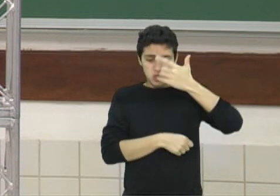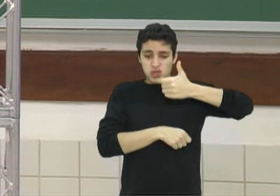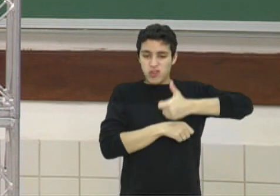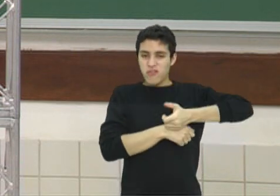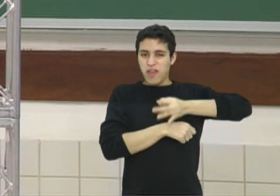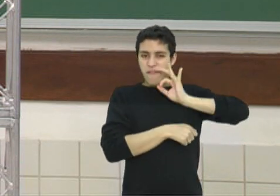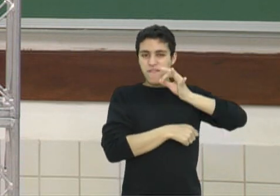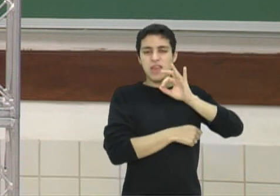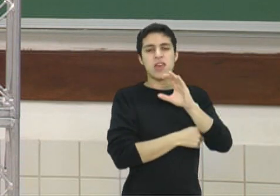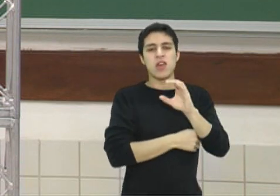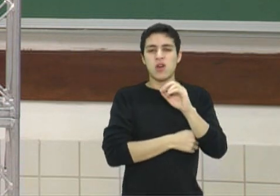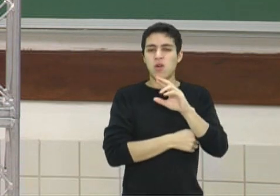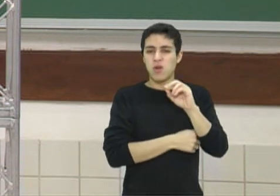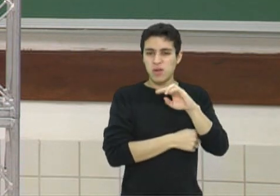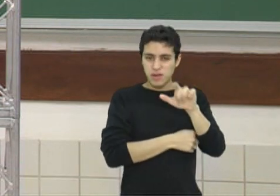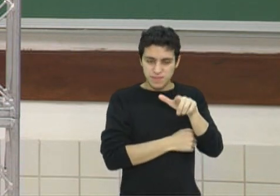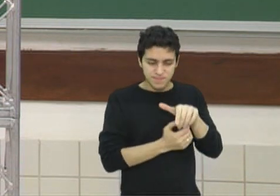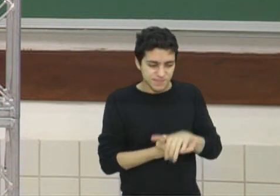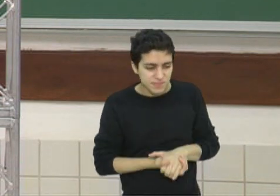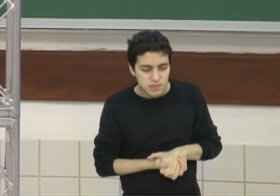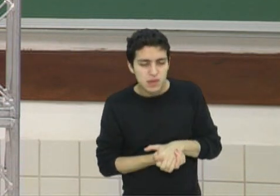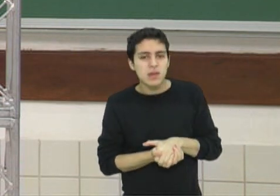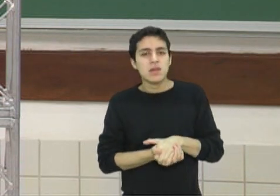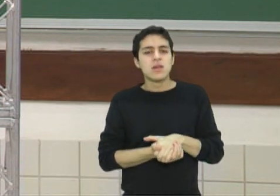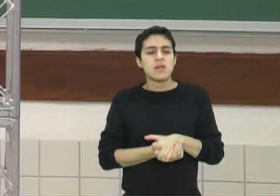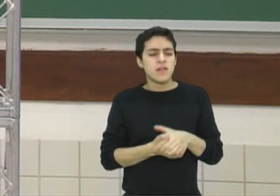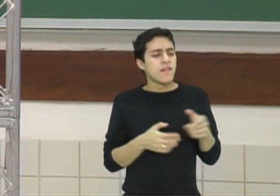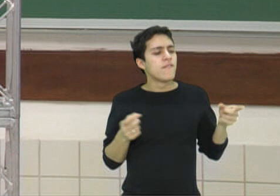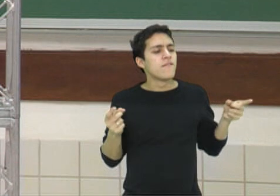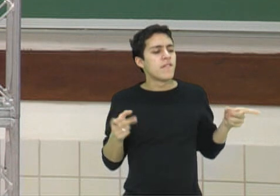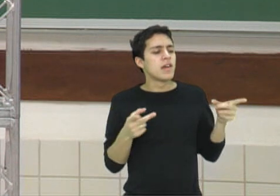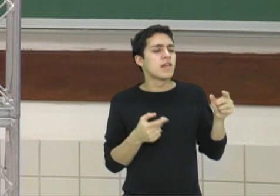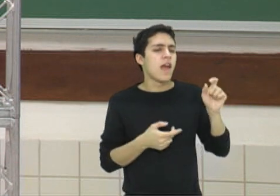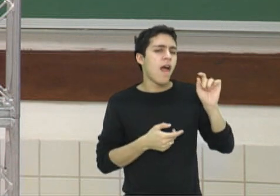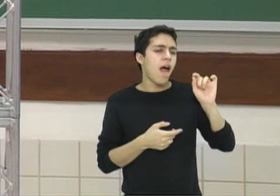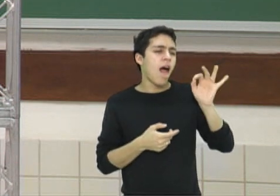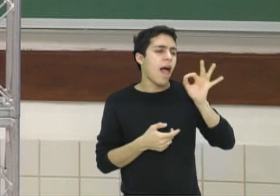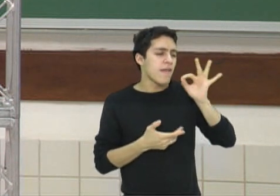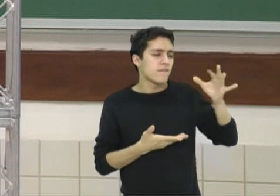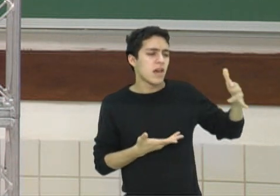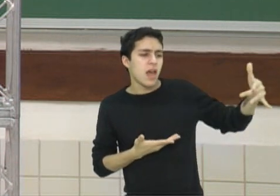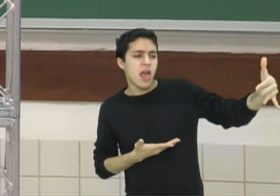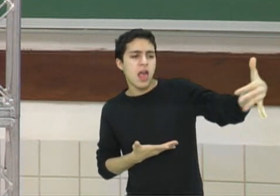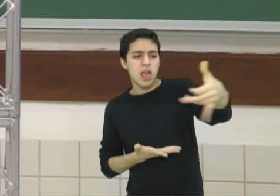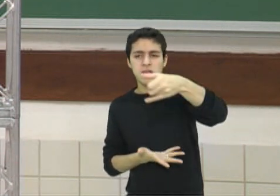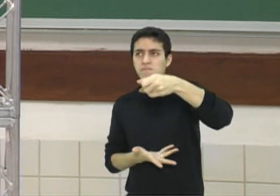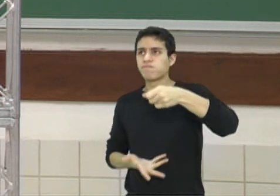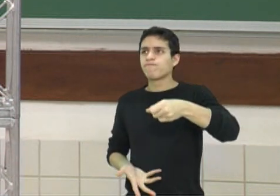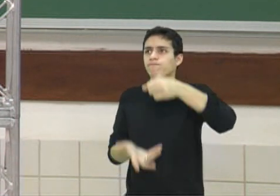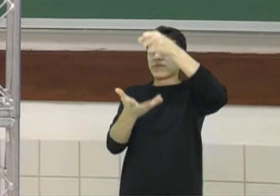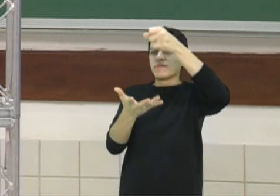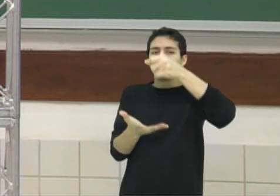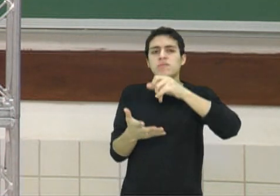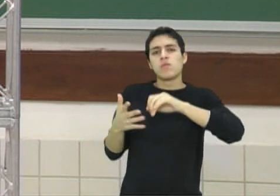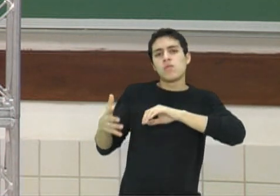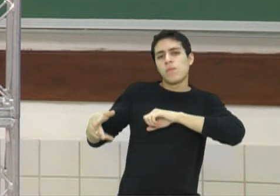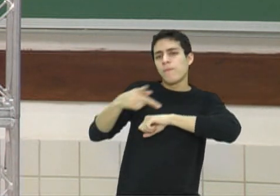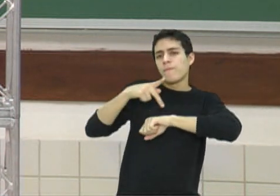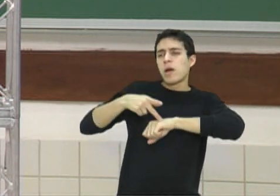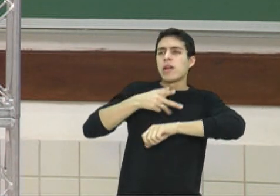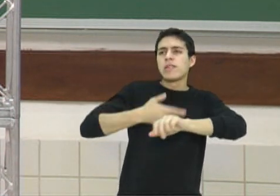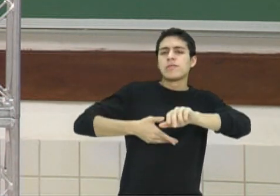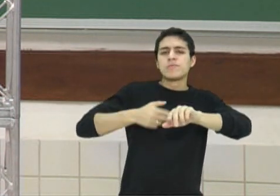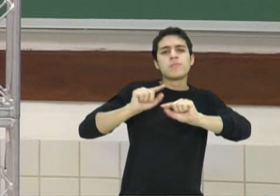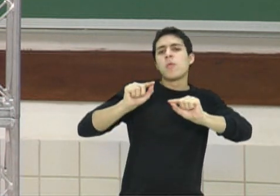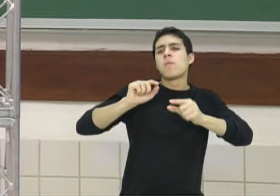que o que eles faziam? Eles comercializavam café e eles faziam toda a produção mundial do café. Lembrando